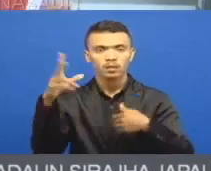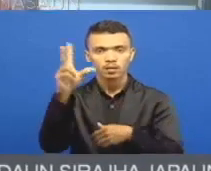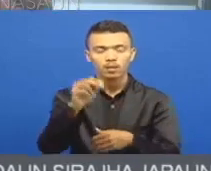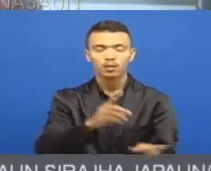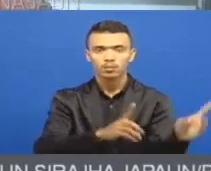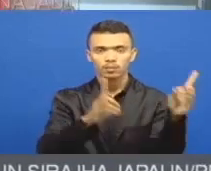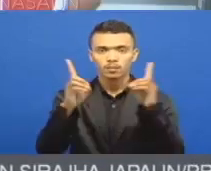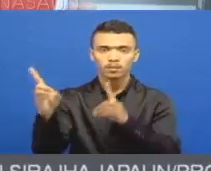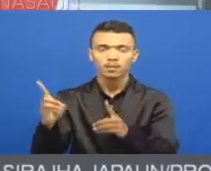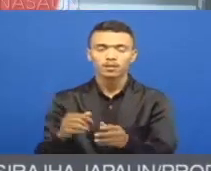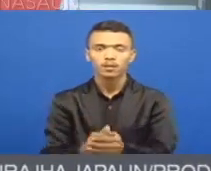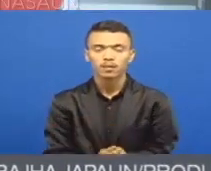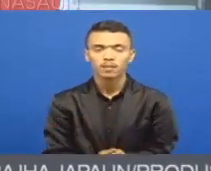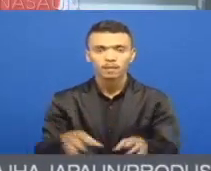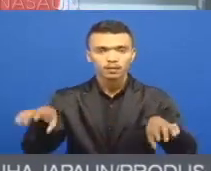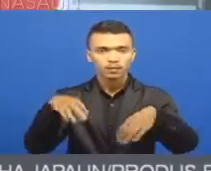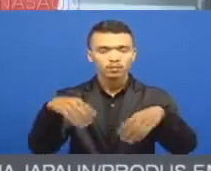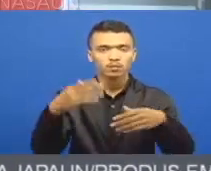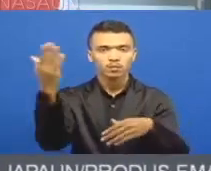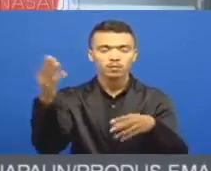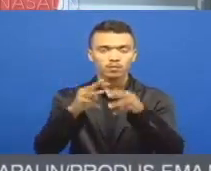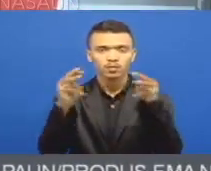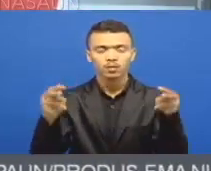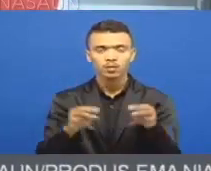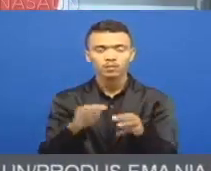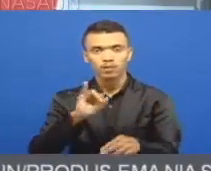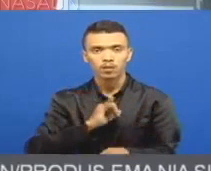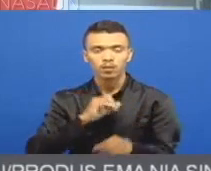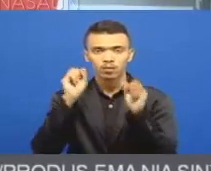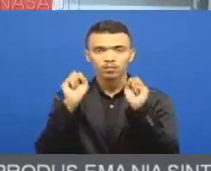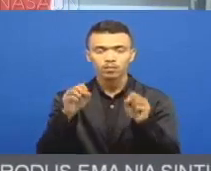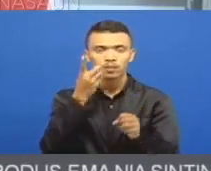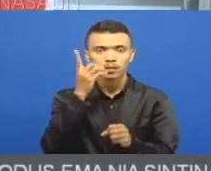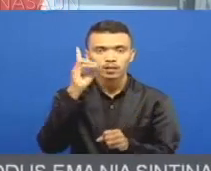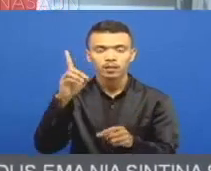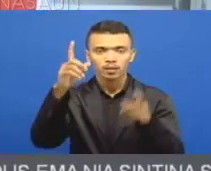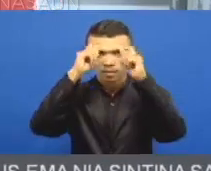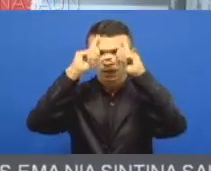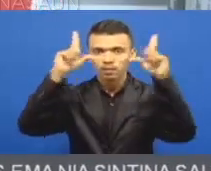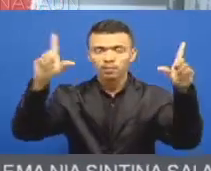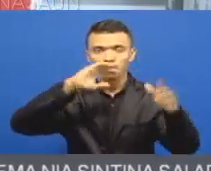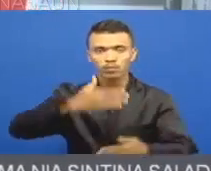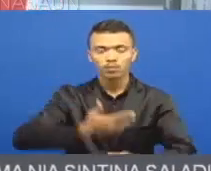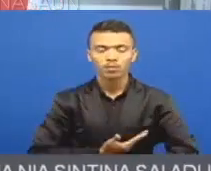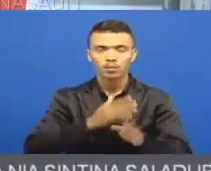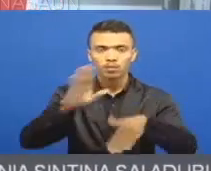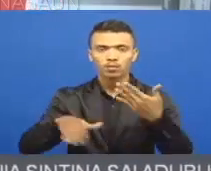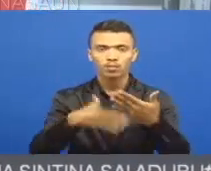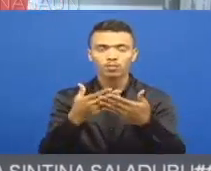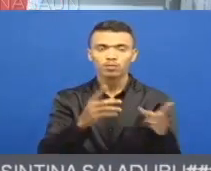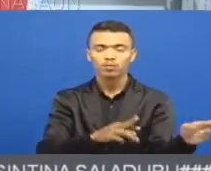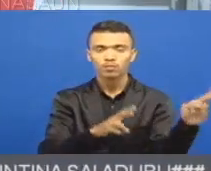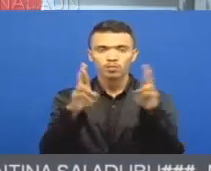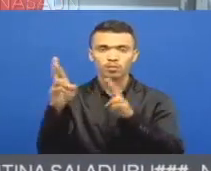implementa descentralização to ia base how ato dehan katak timoro wan hotu pronto ana. E problema